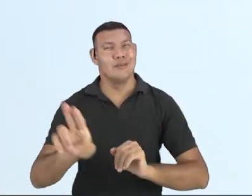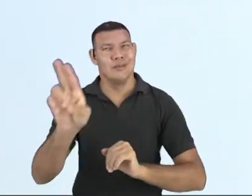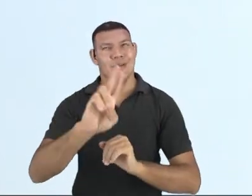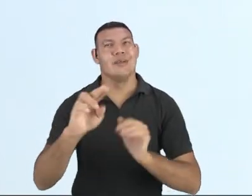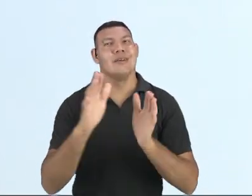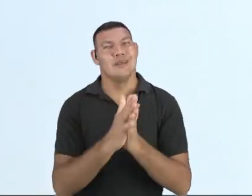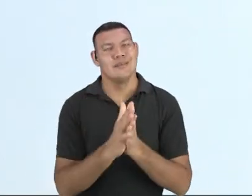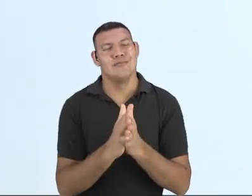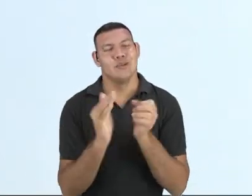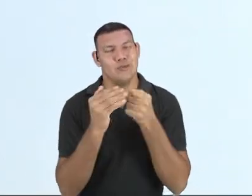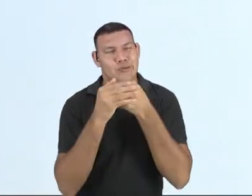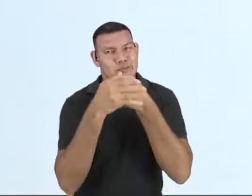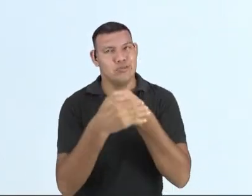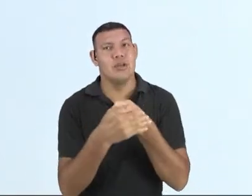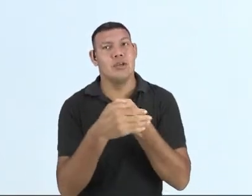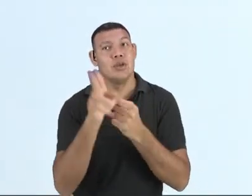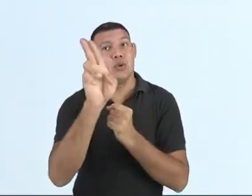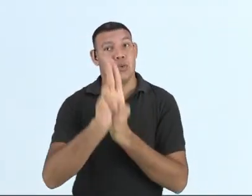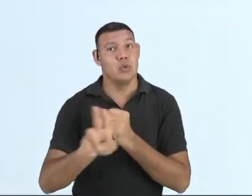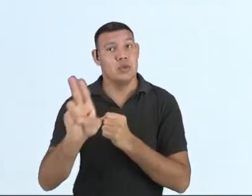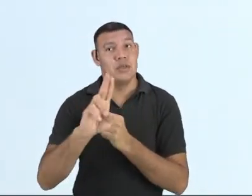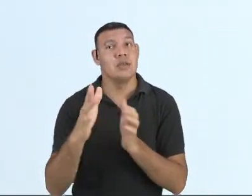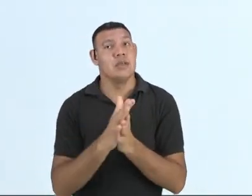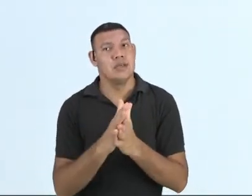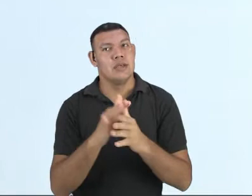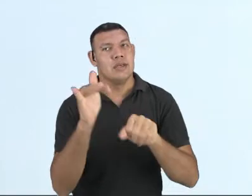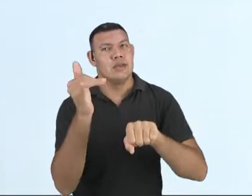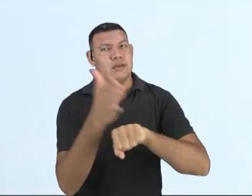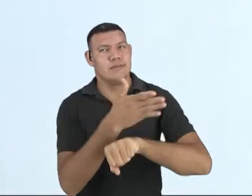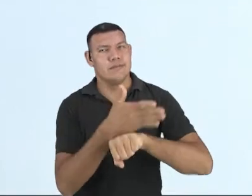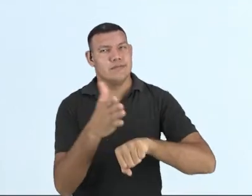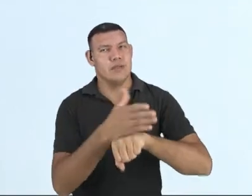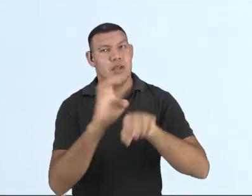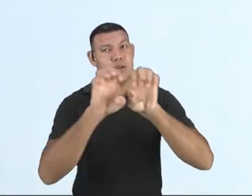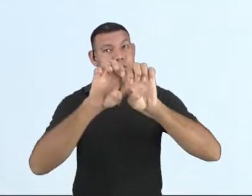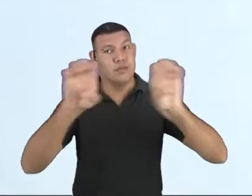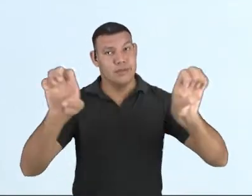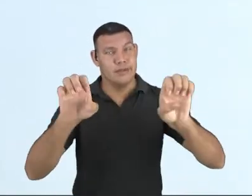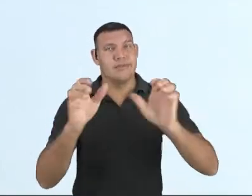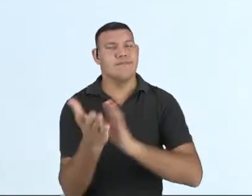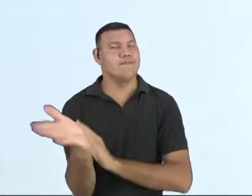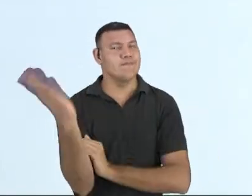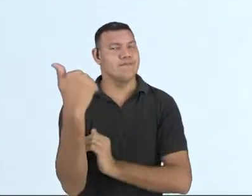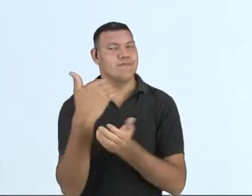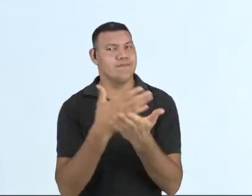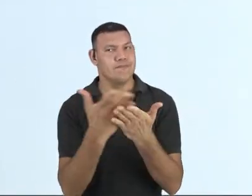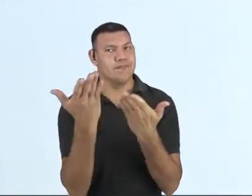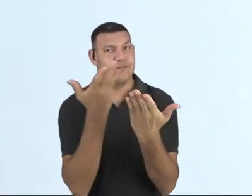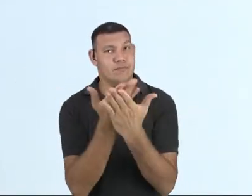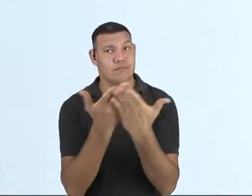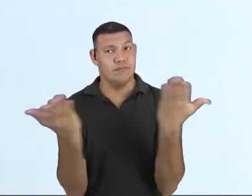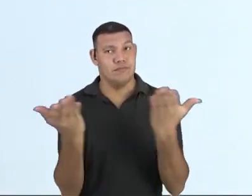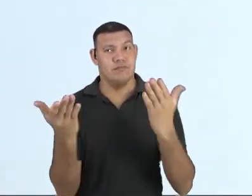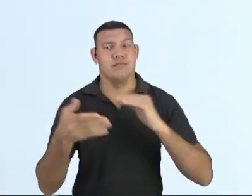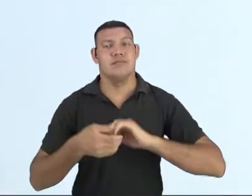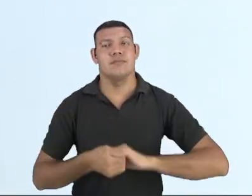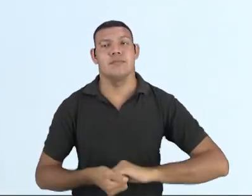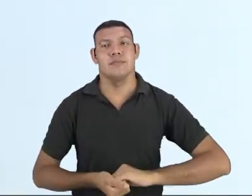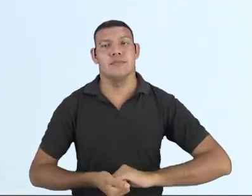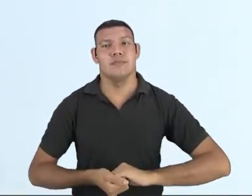ocultamente e vamos trabalhar com aplicações com equações Ok então vamos lá começar no sol